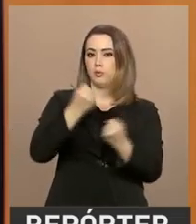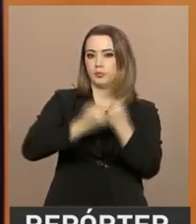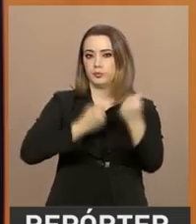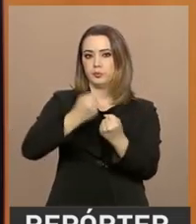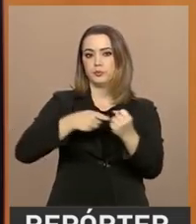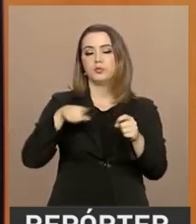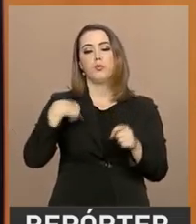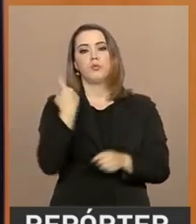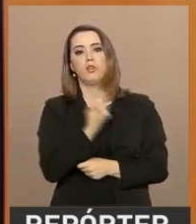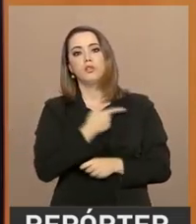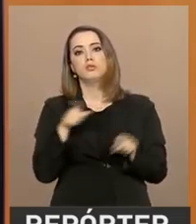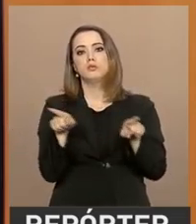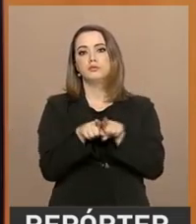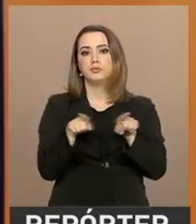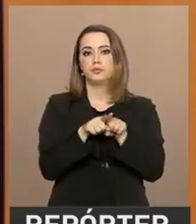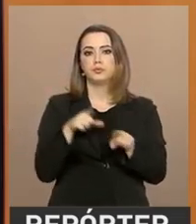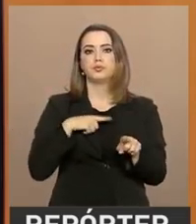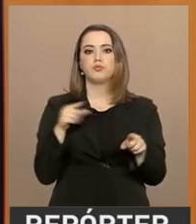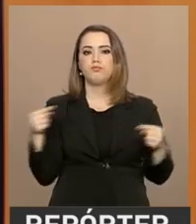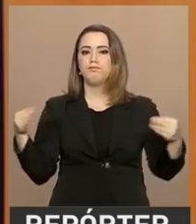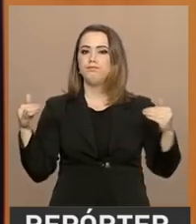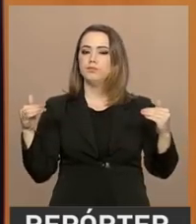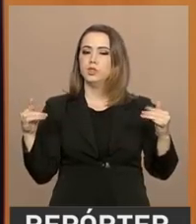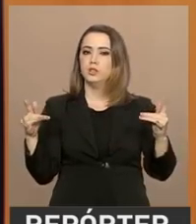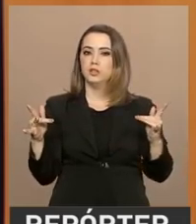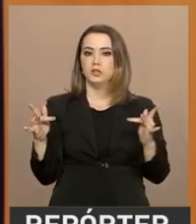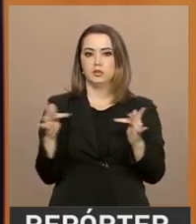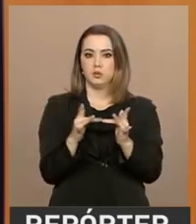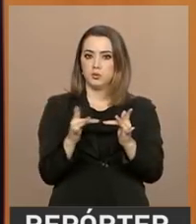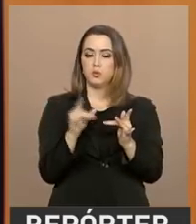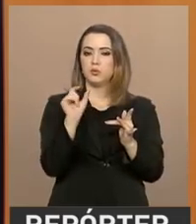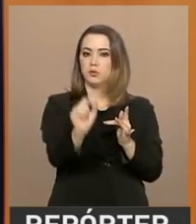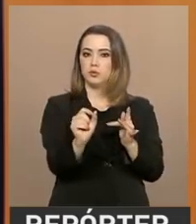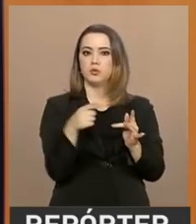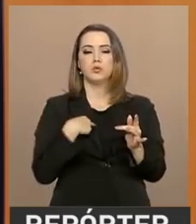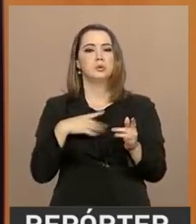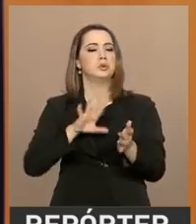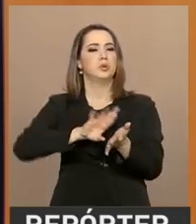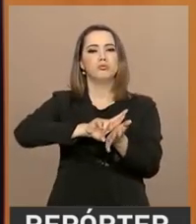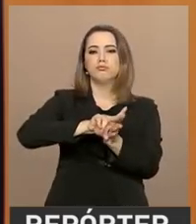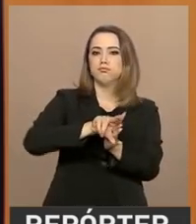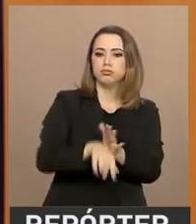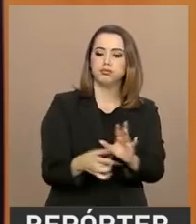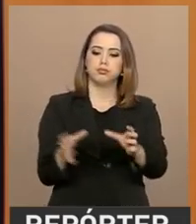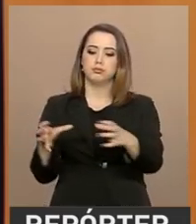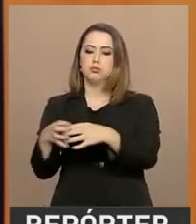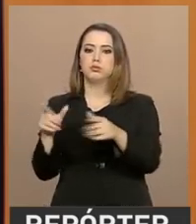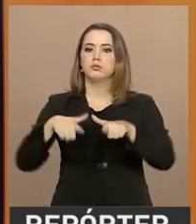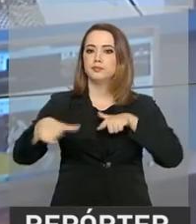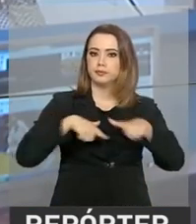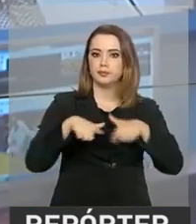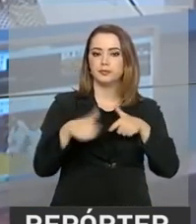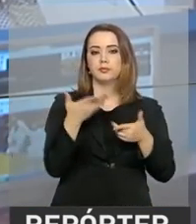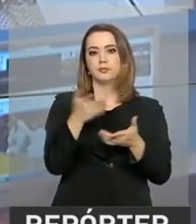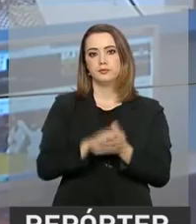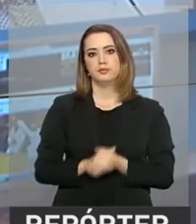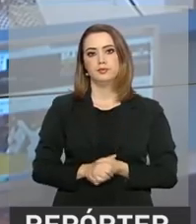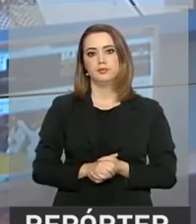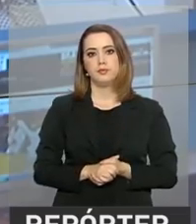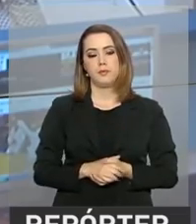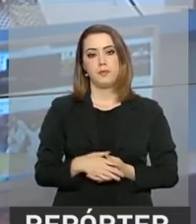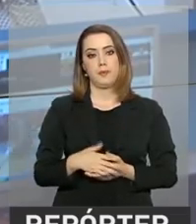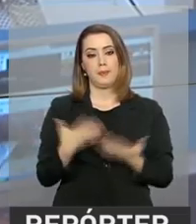nós temos também eh adesões no setor de serviços de comércio de transporte no setor financeiro